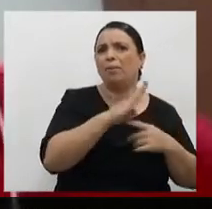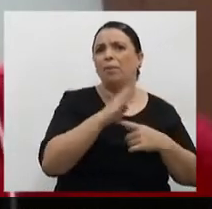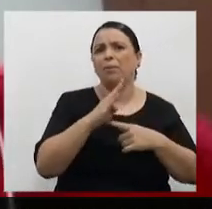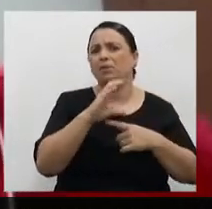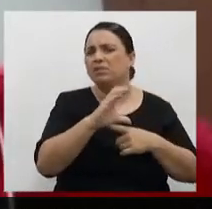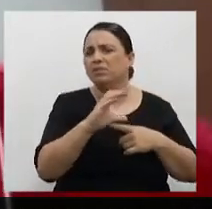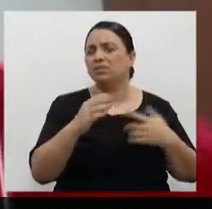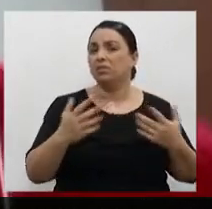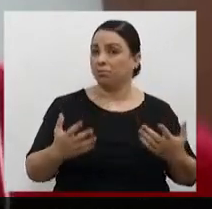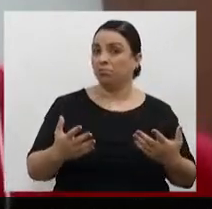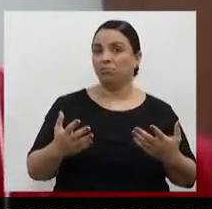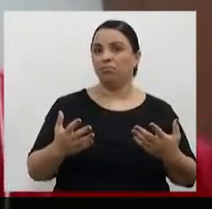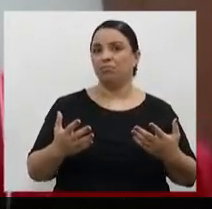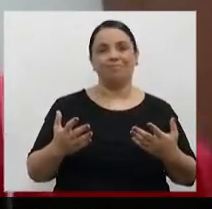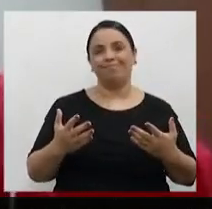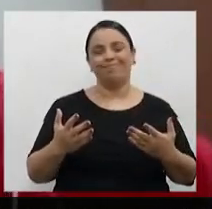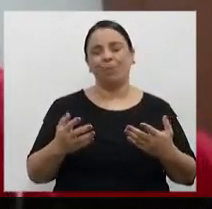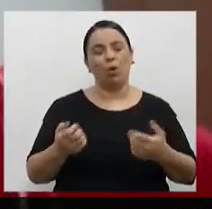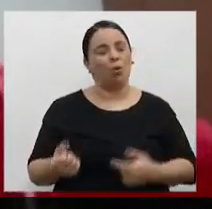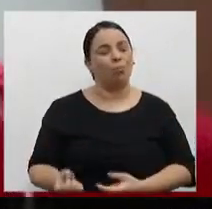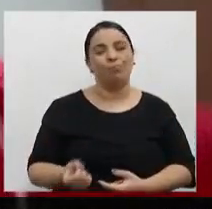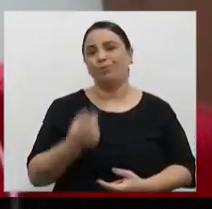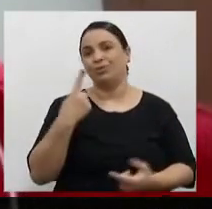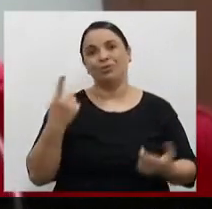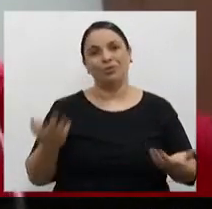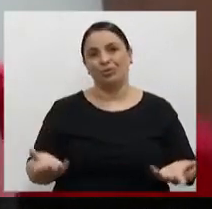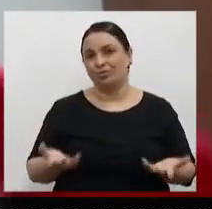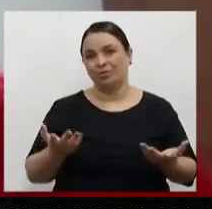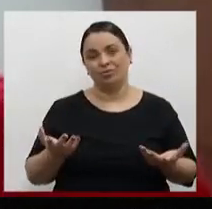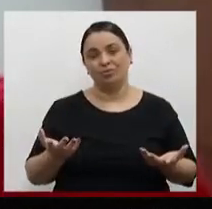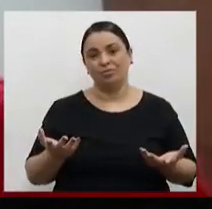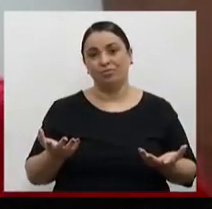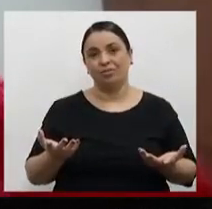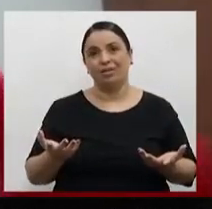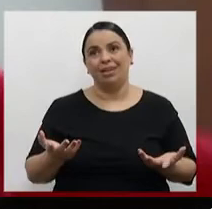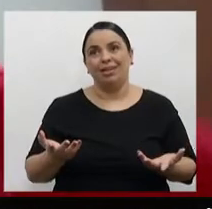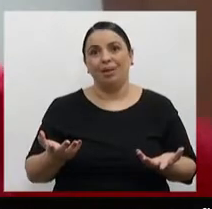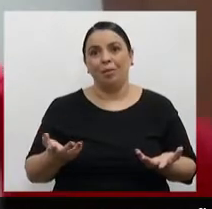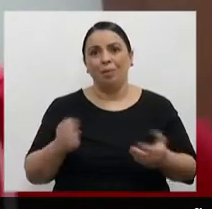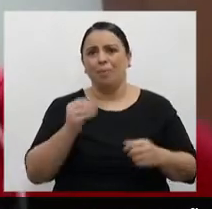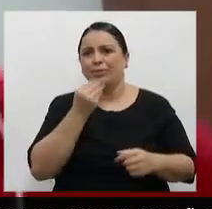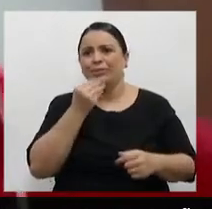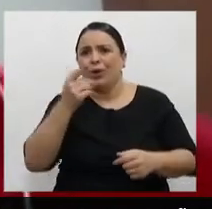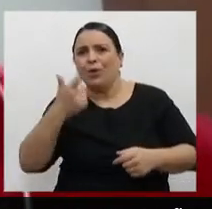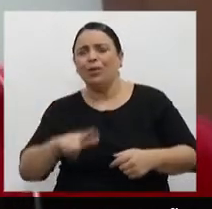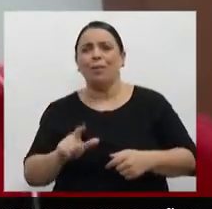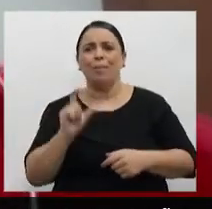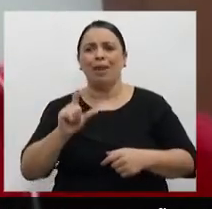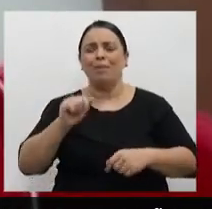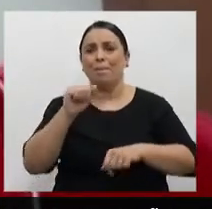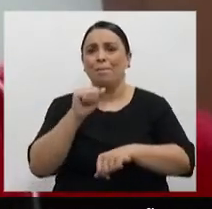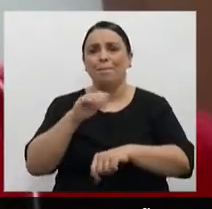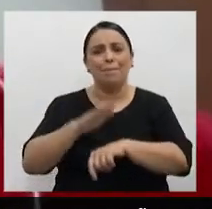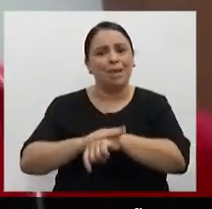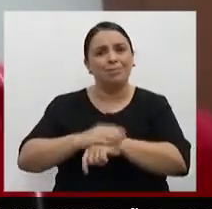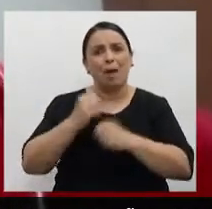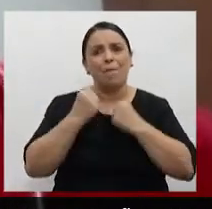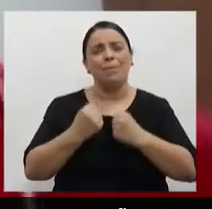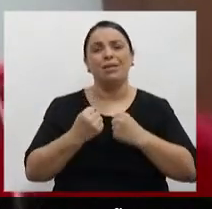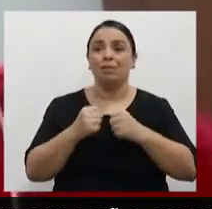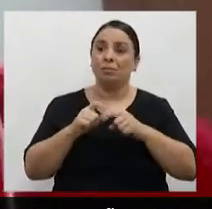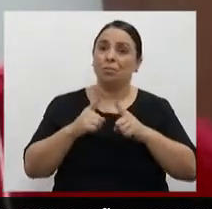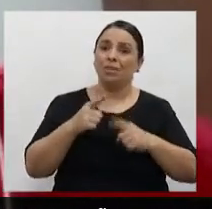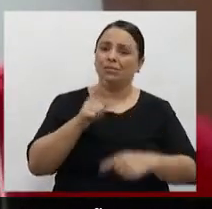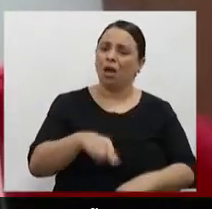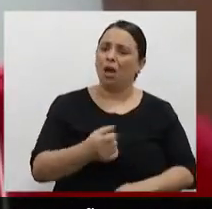priorizada, é um absurdo, por que não dizer uma palavra um pouco mais forte. Então, a gente foi